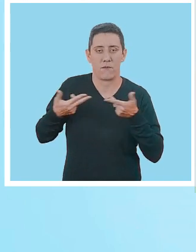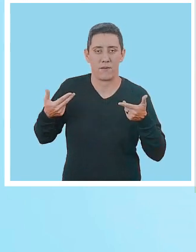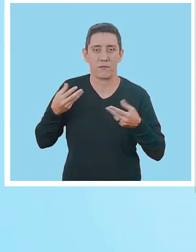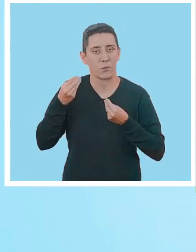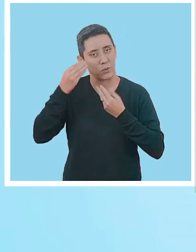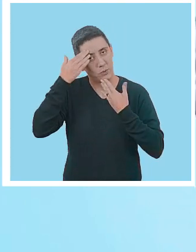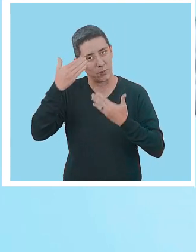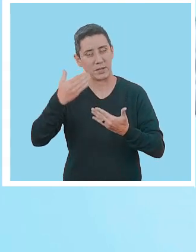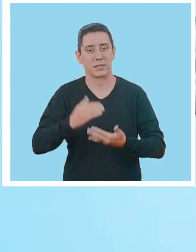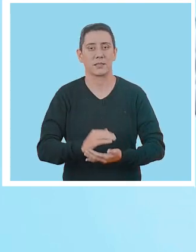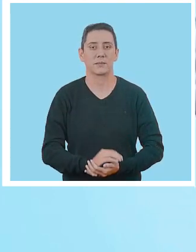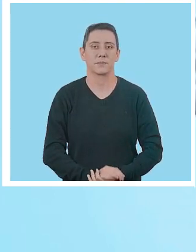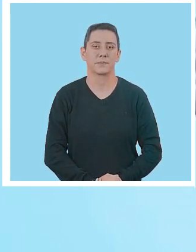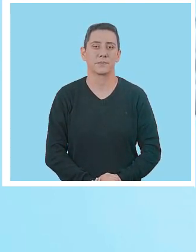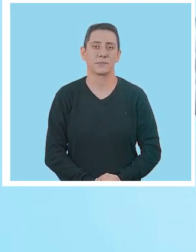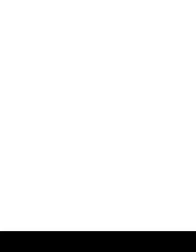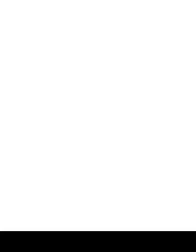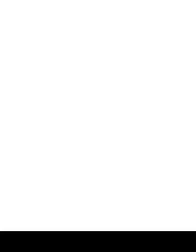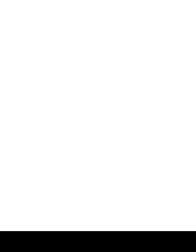obrigado tá